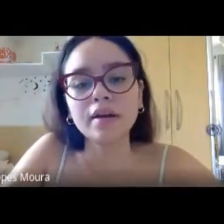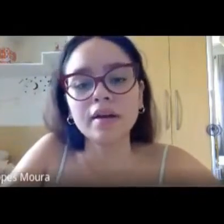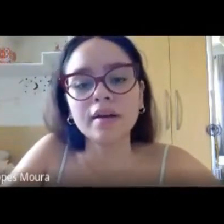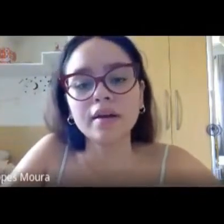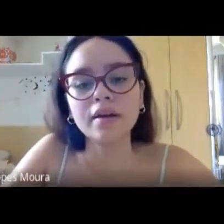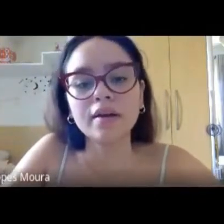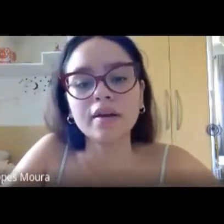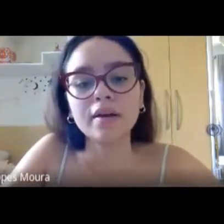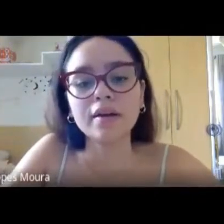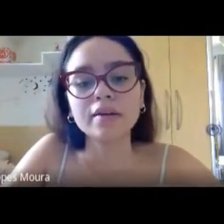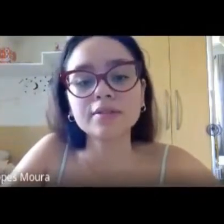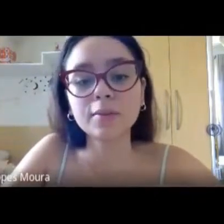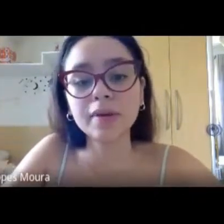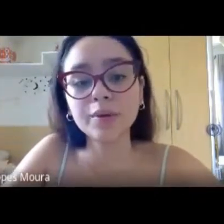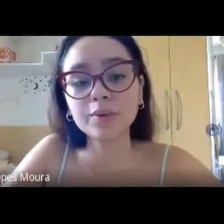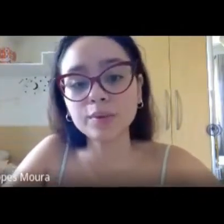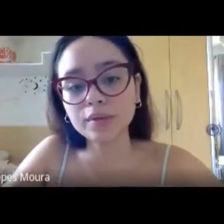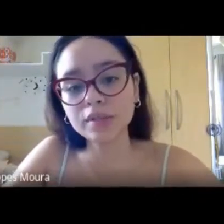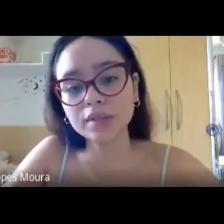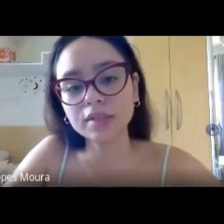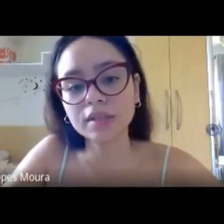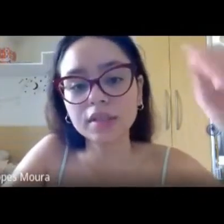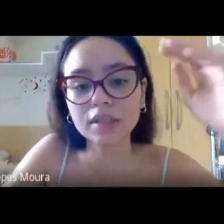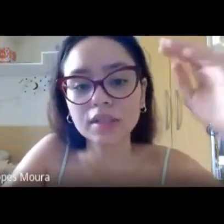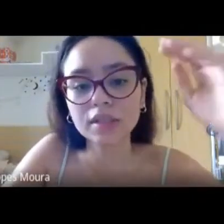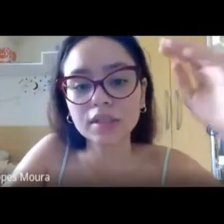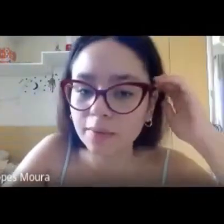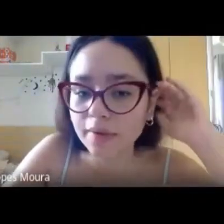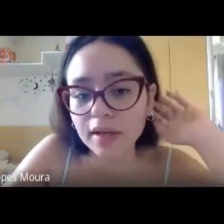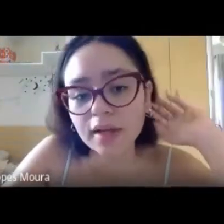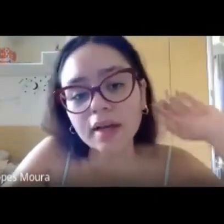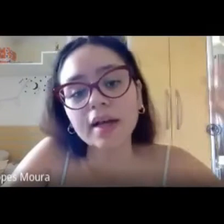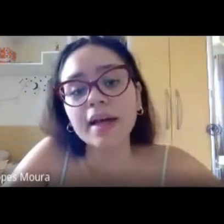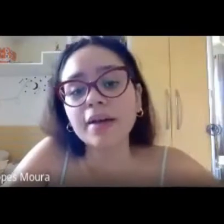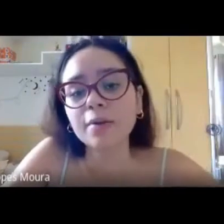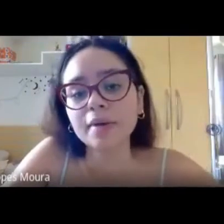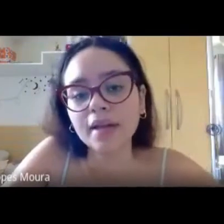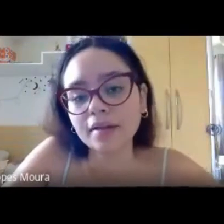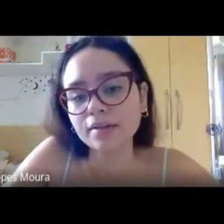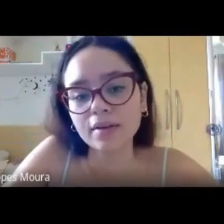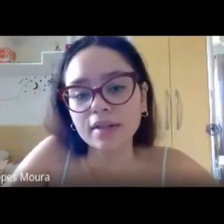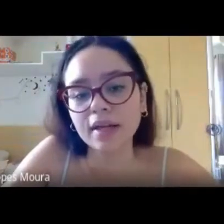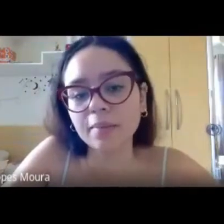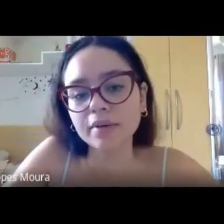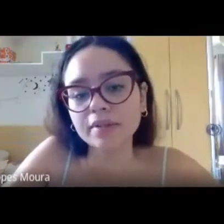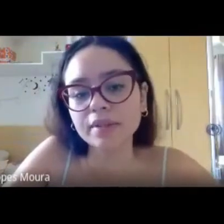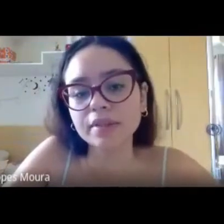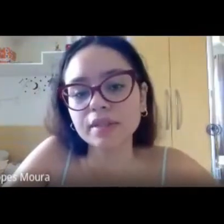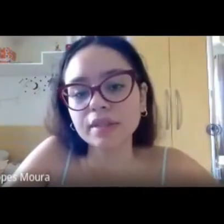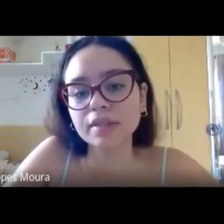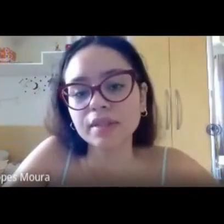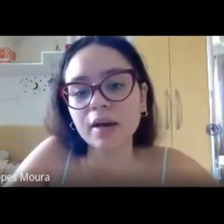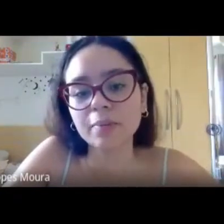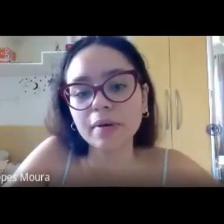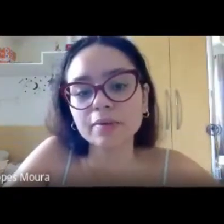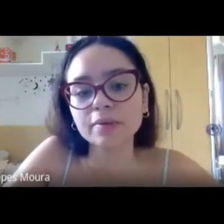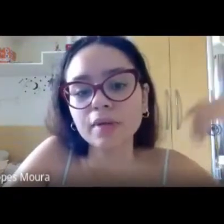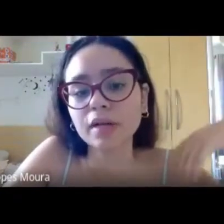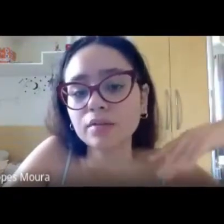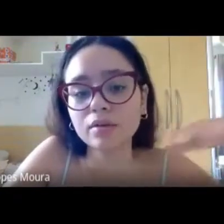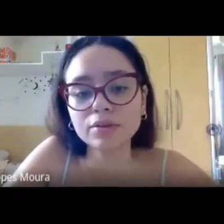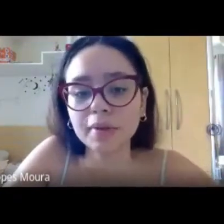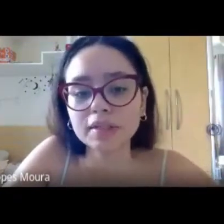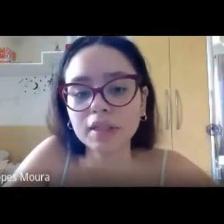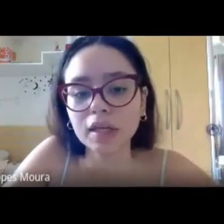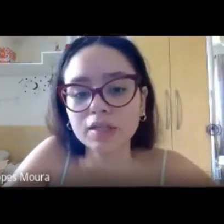Agora é sobre culturas de sangue e escarro. É recomendado coletar amostras de sangue e escarro para cultura